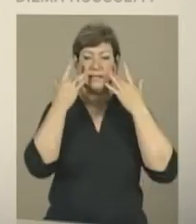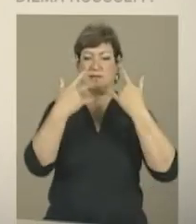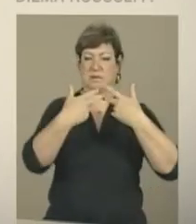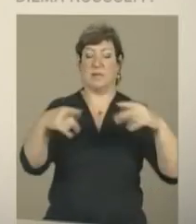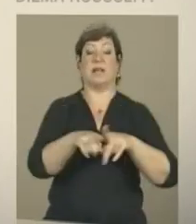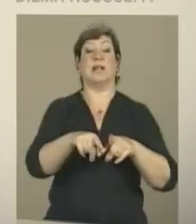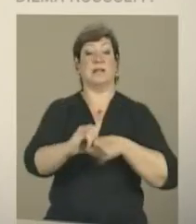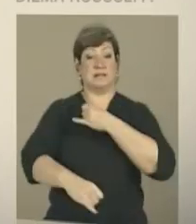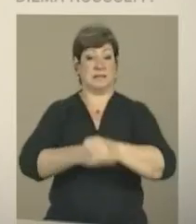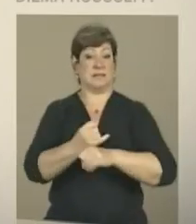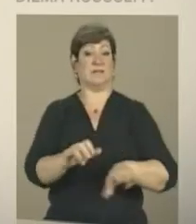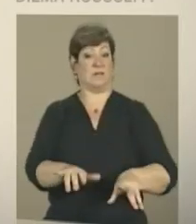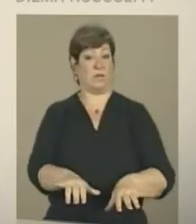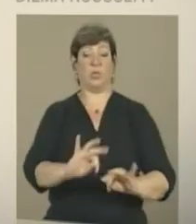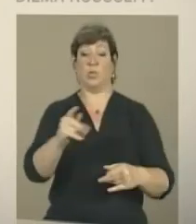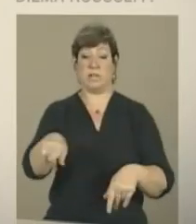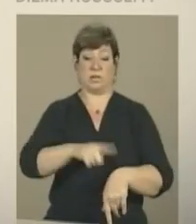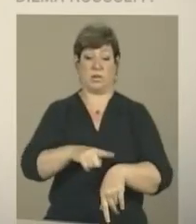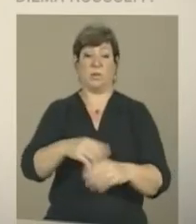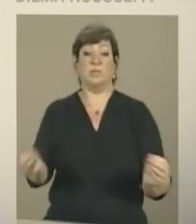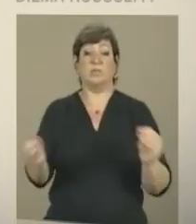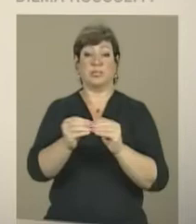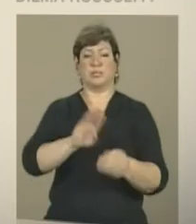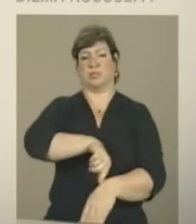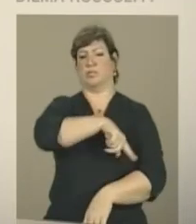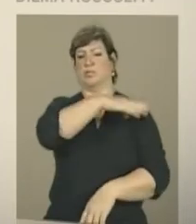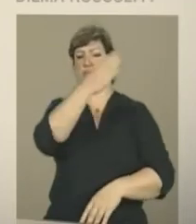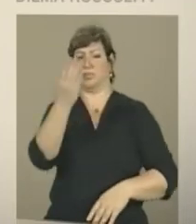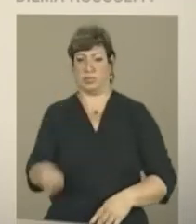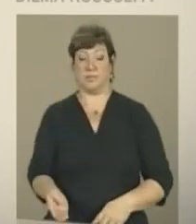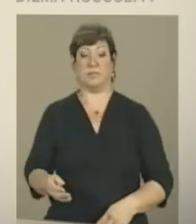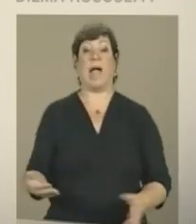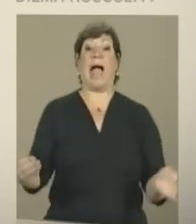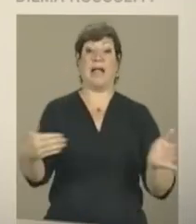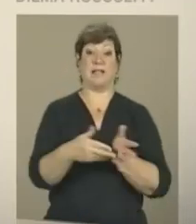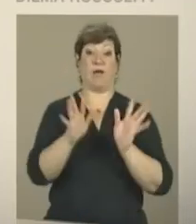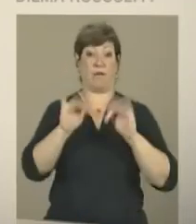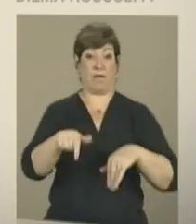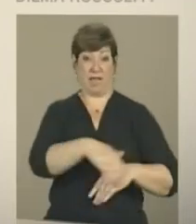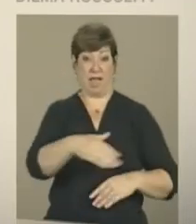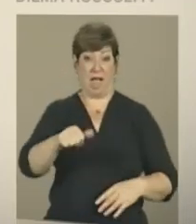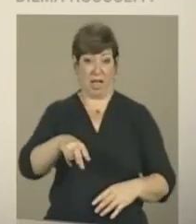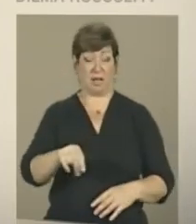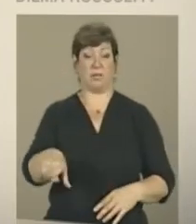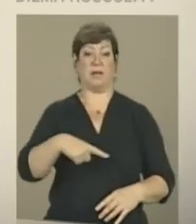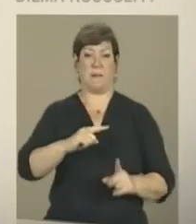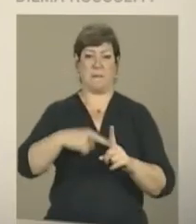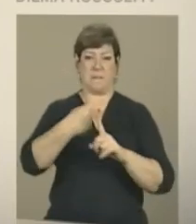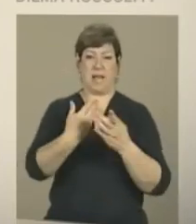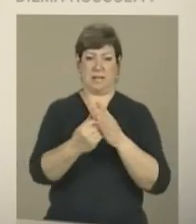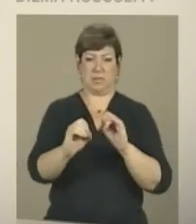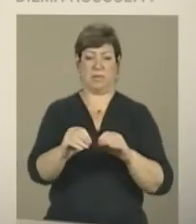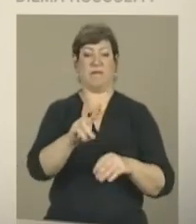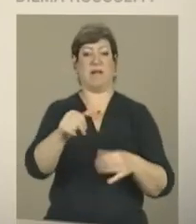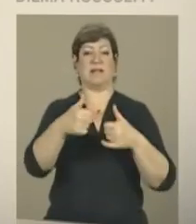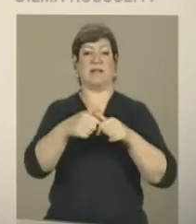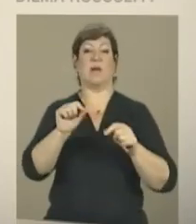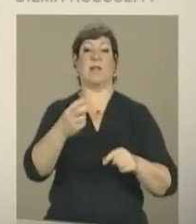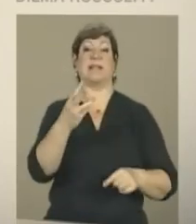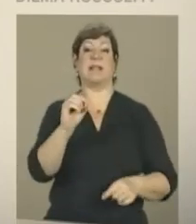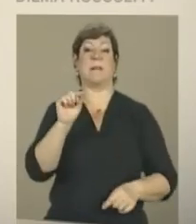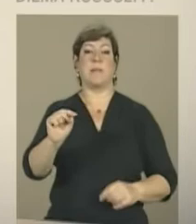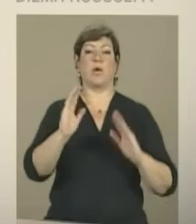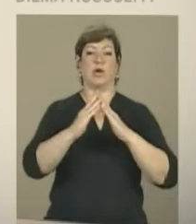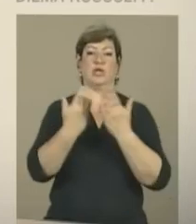informática tudo isso em um turno complementar até ao fim do ano o mais educação estará em